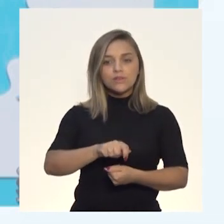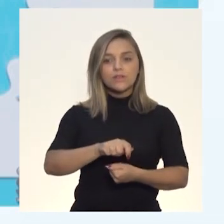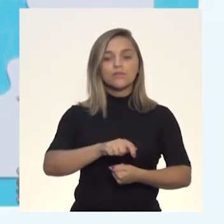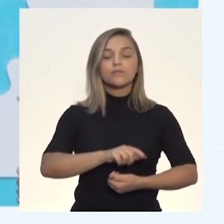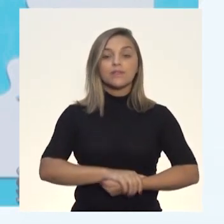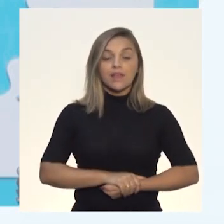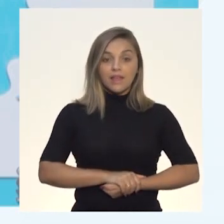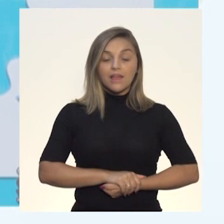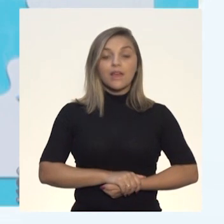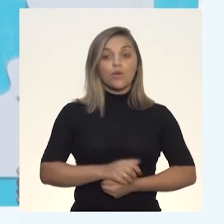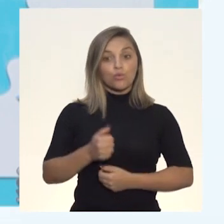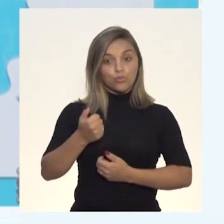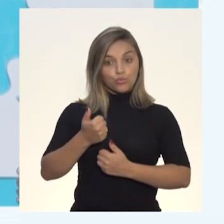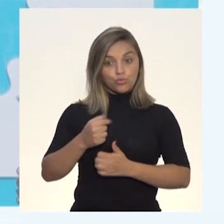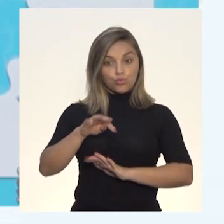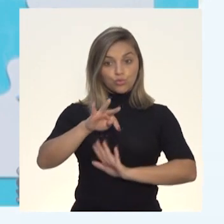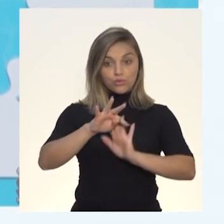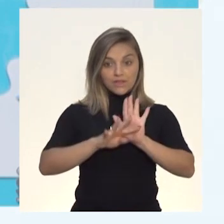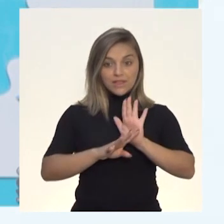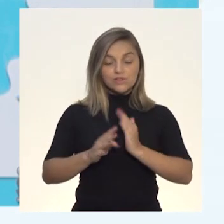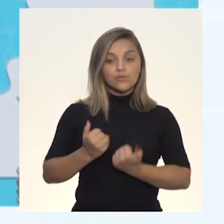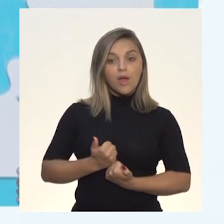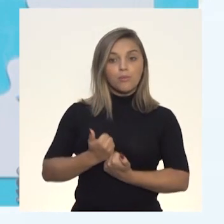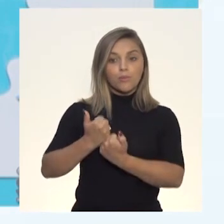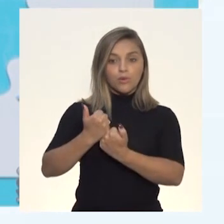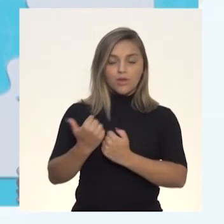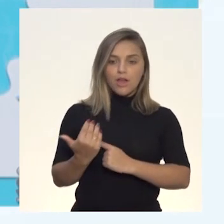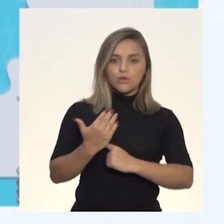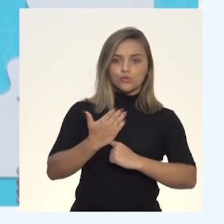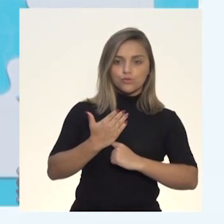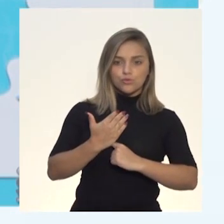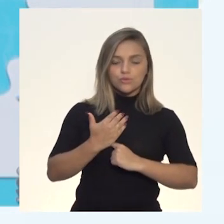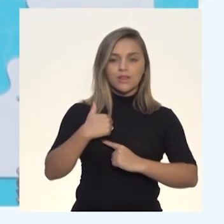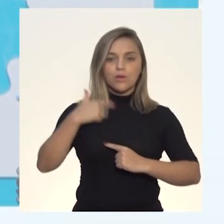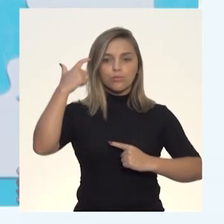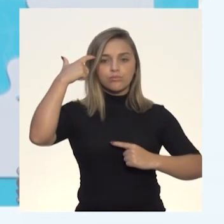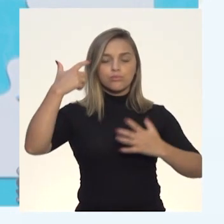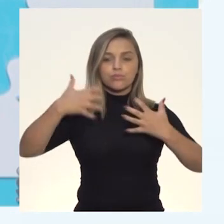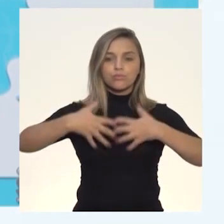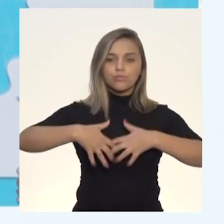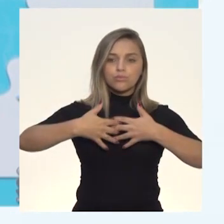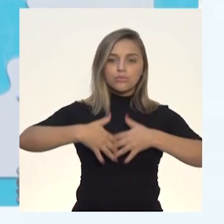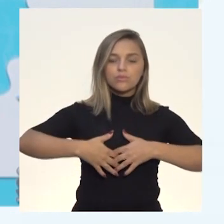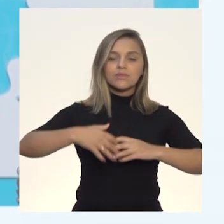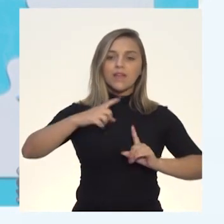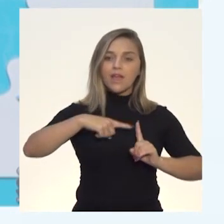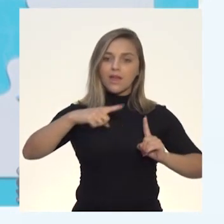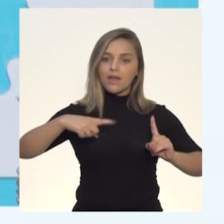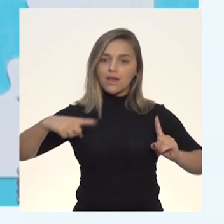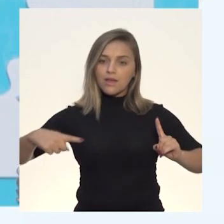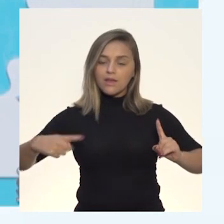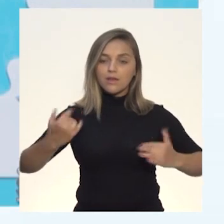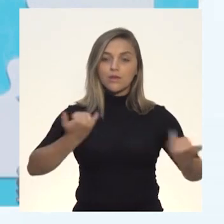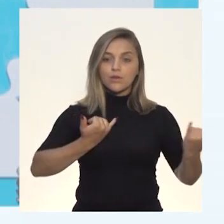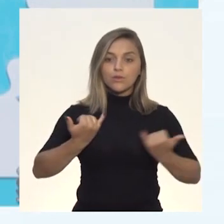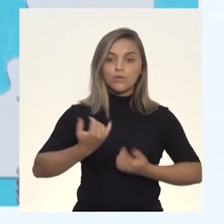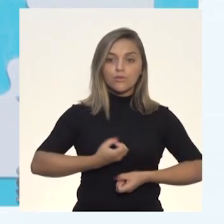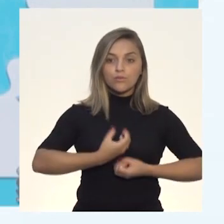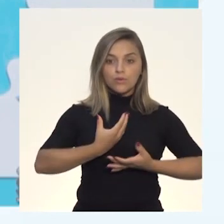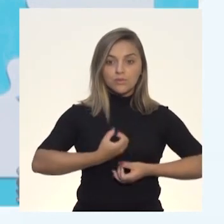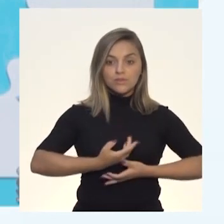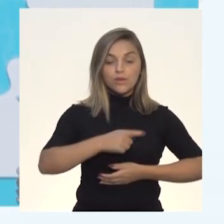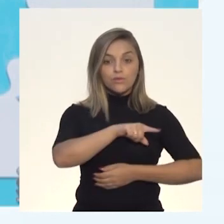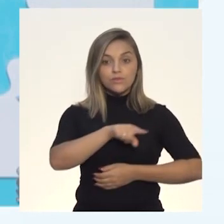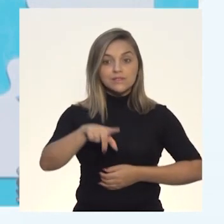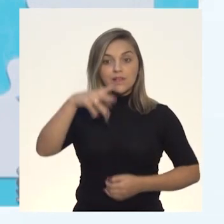com isso que eu estou pensando? E aí você vai destacar dados estatísticos, fatos, citações, exemplos, etc. Mas marca bem isso,